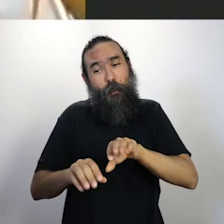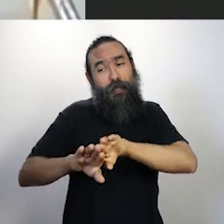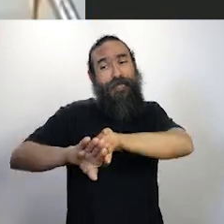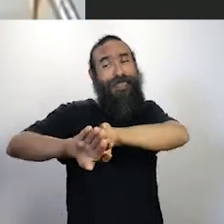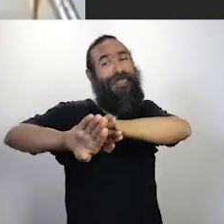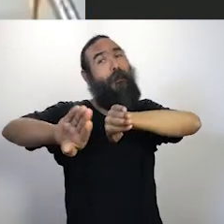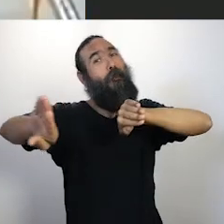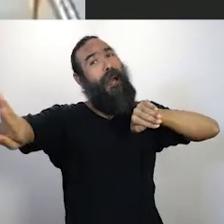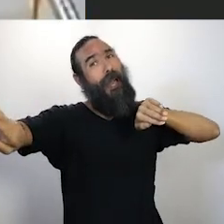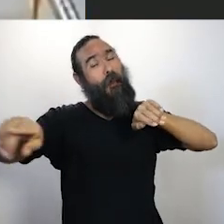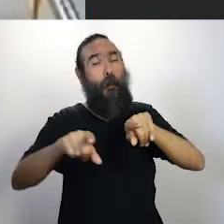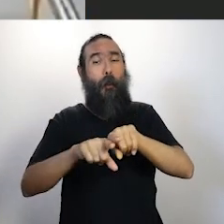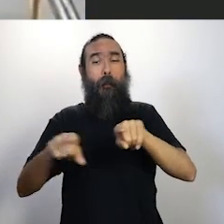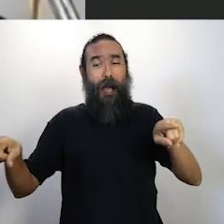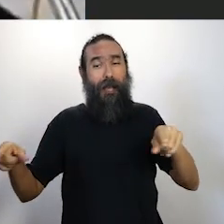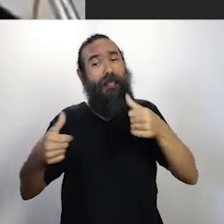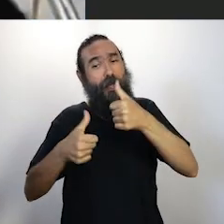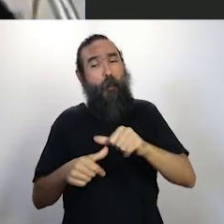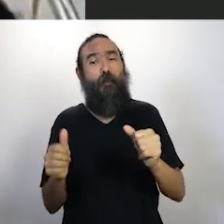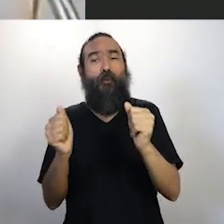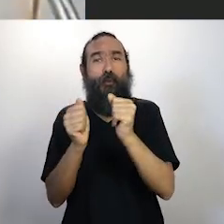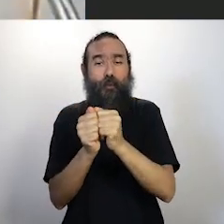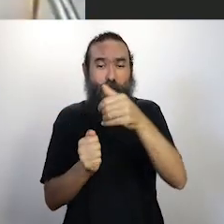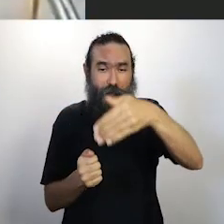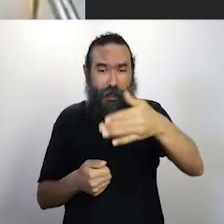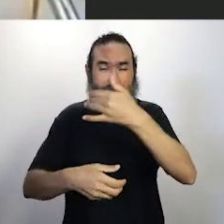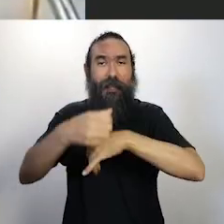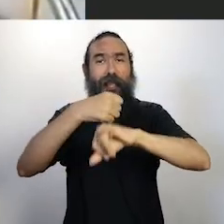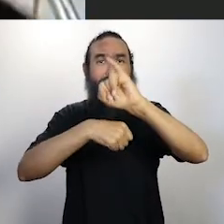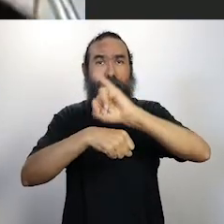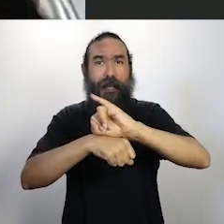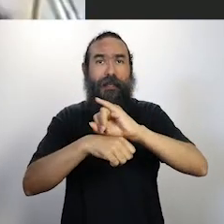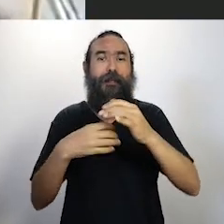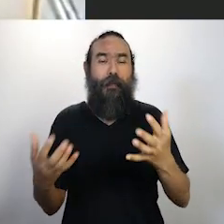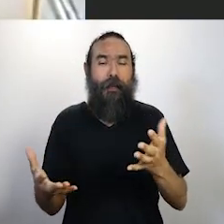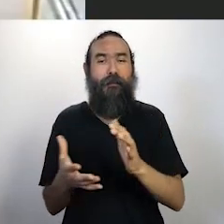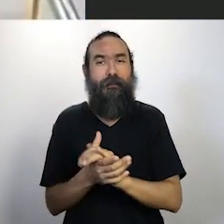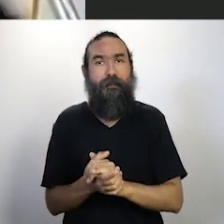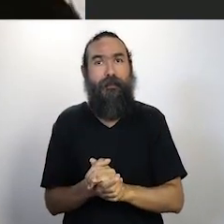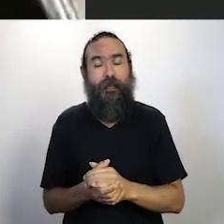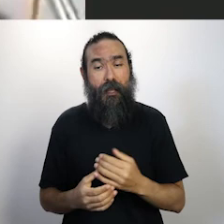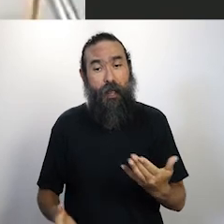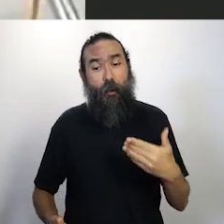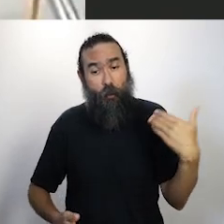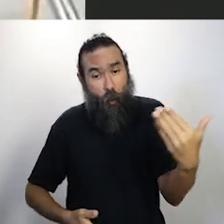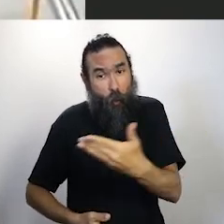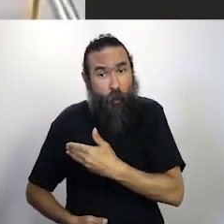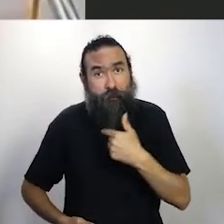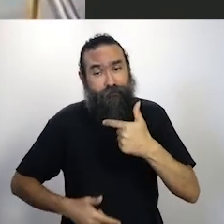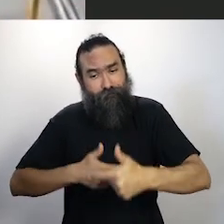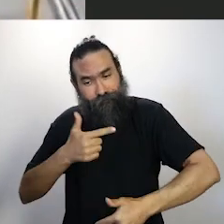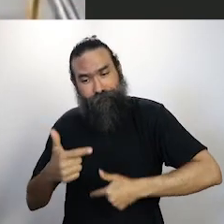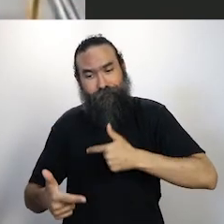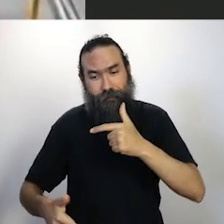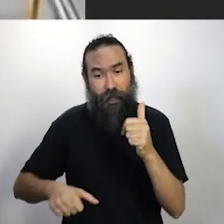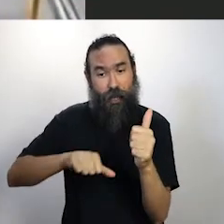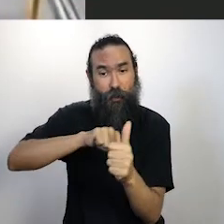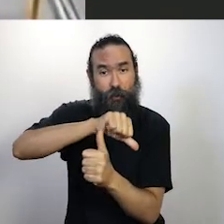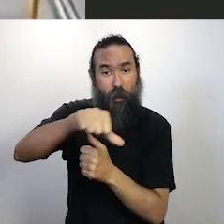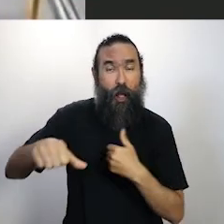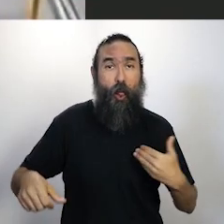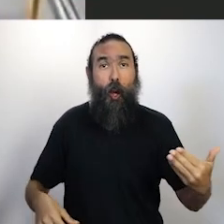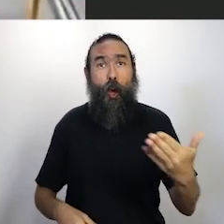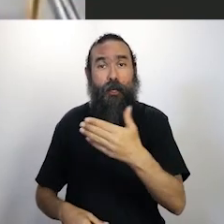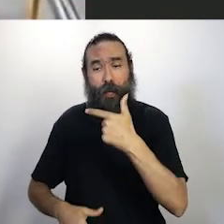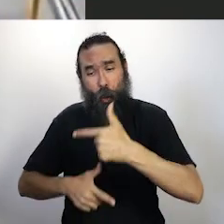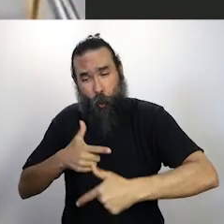vida nos impõe tão estranha e que a gente possa transformar nossa luta histórica nesse ambiente de ampliar nossa